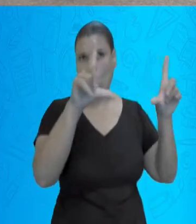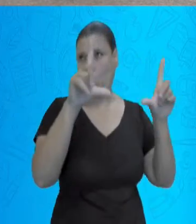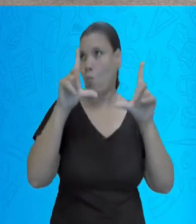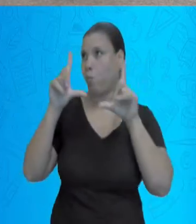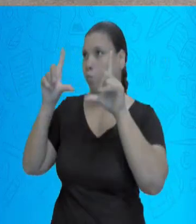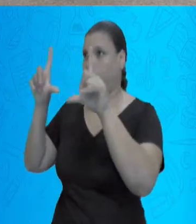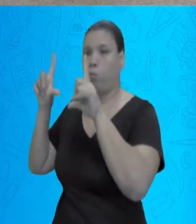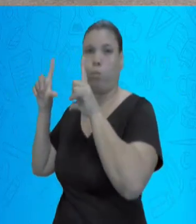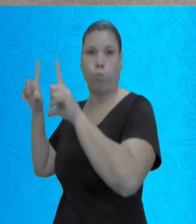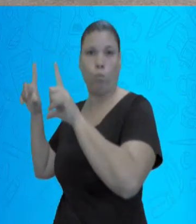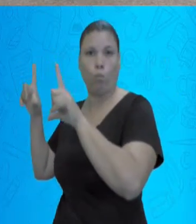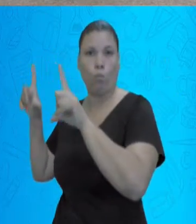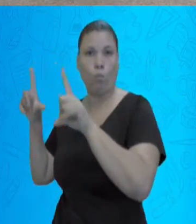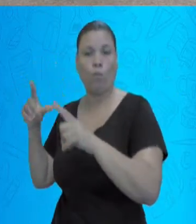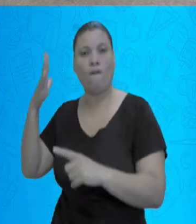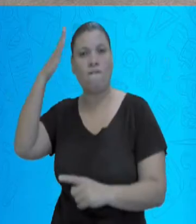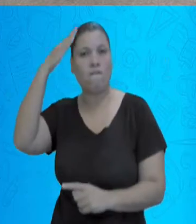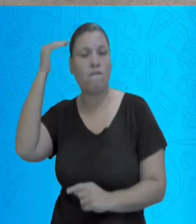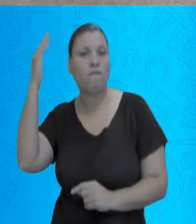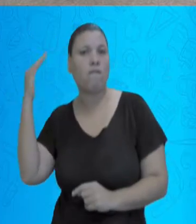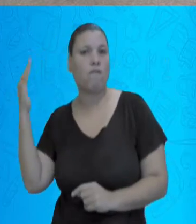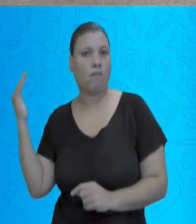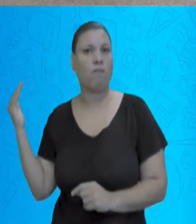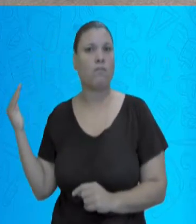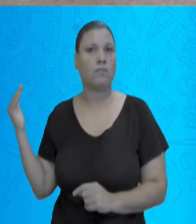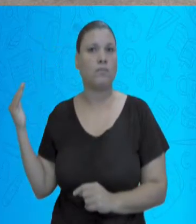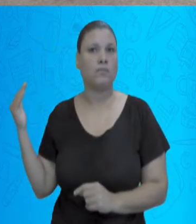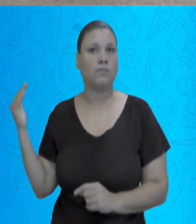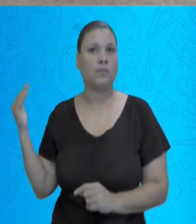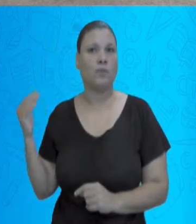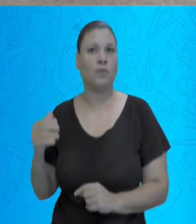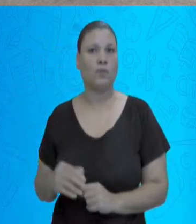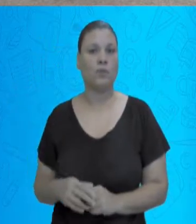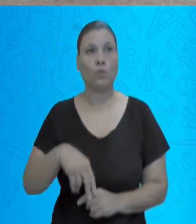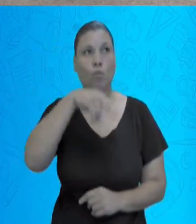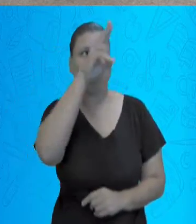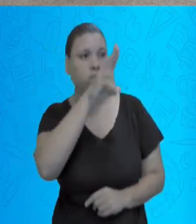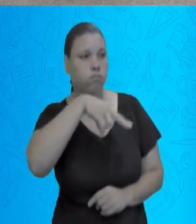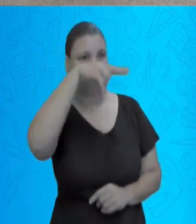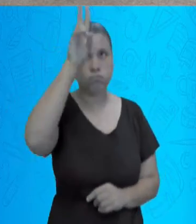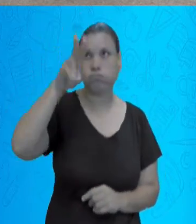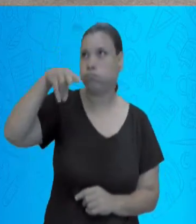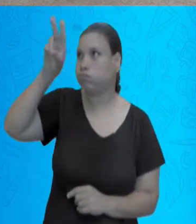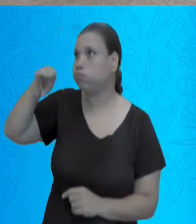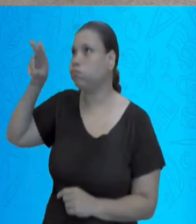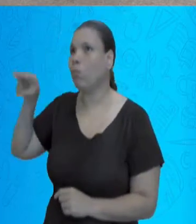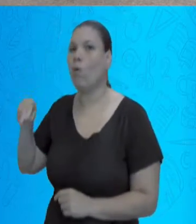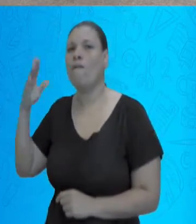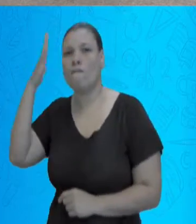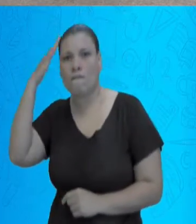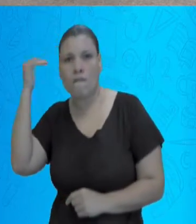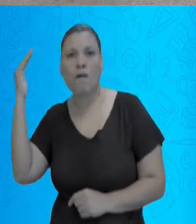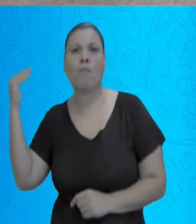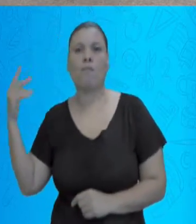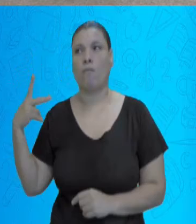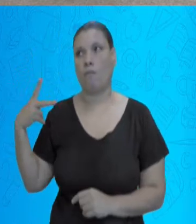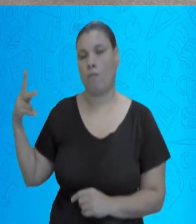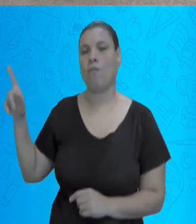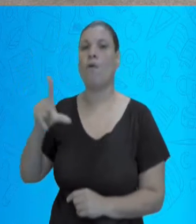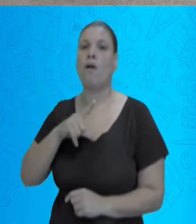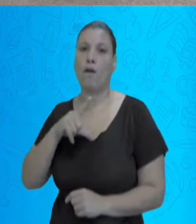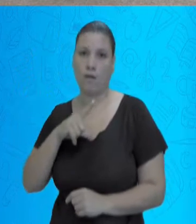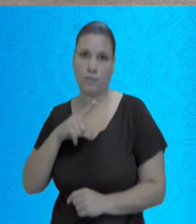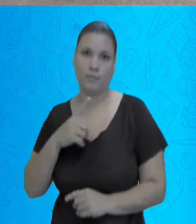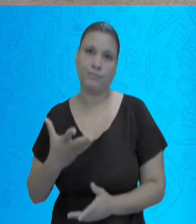dos quadros mais importantes da coleção, que está exposto lá no Museu do Louvre. Então vamos falar um